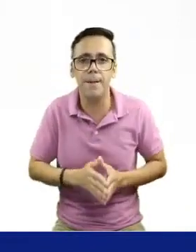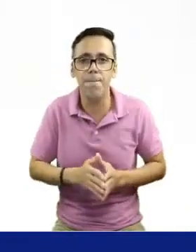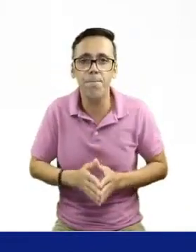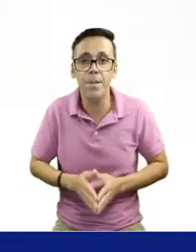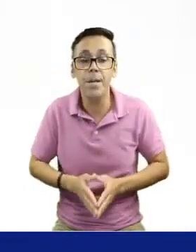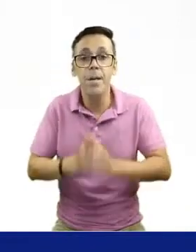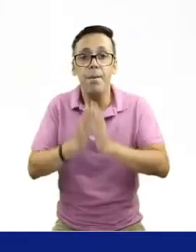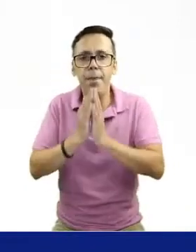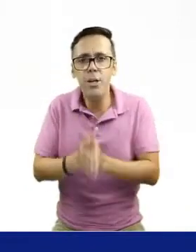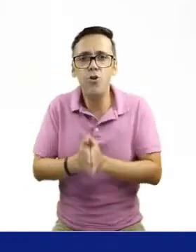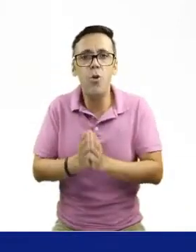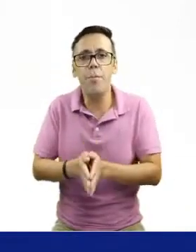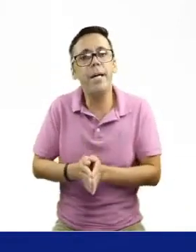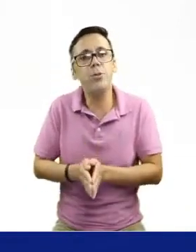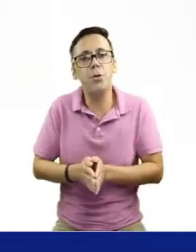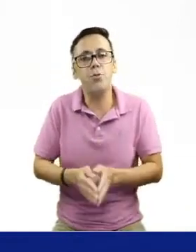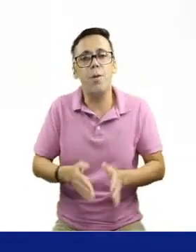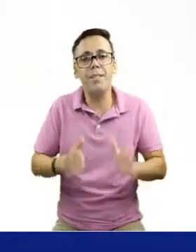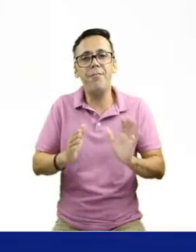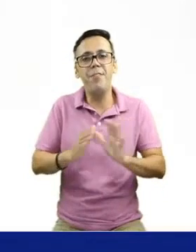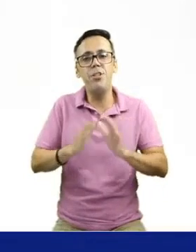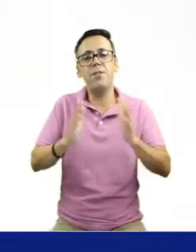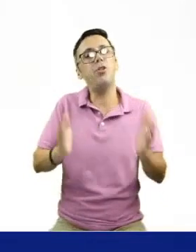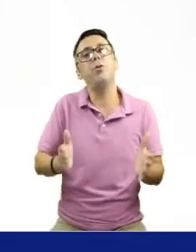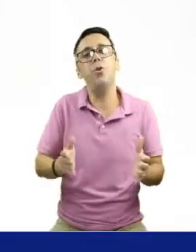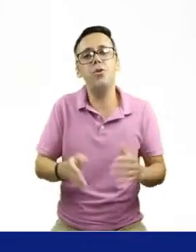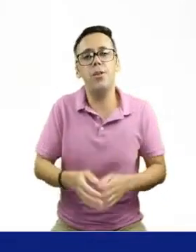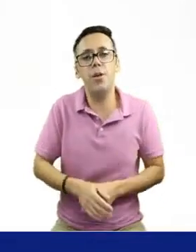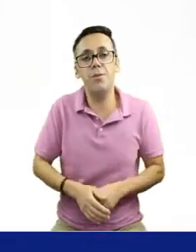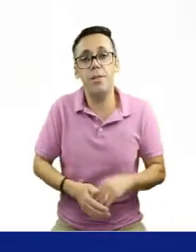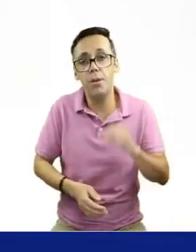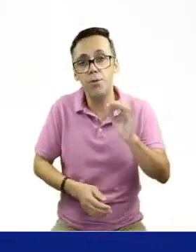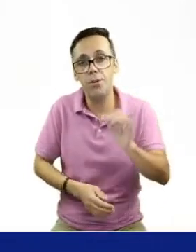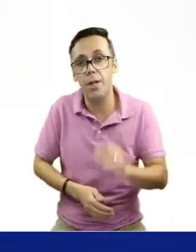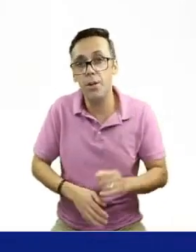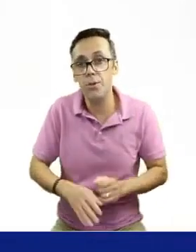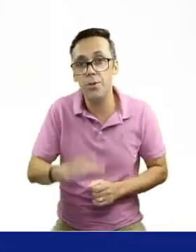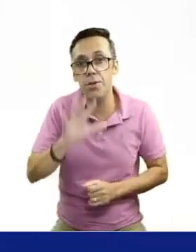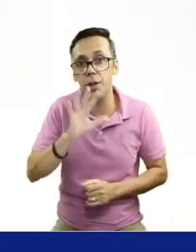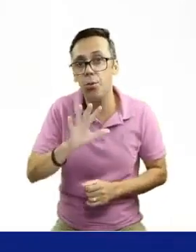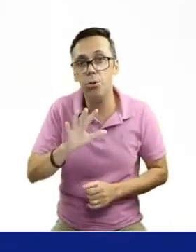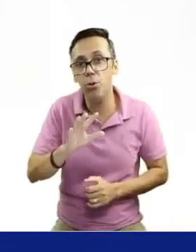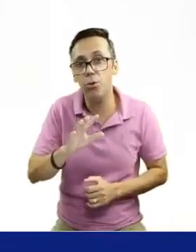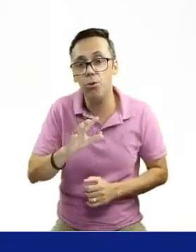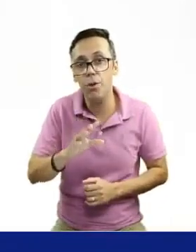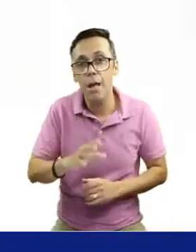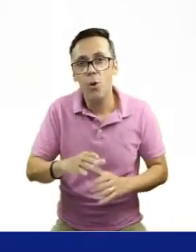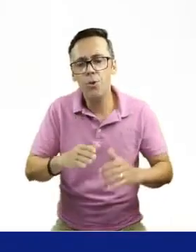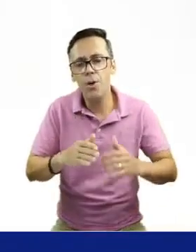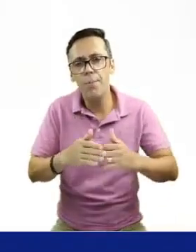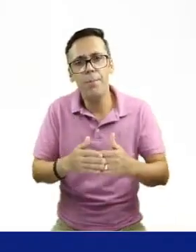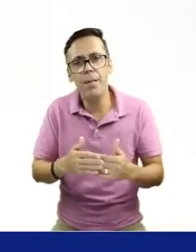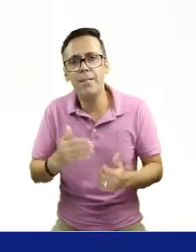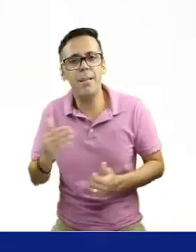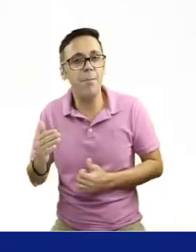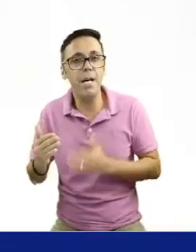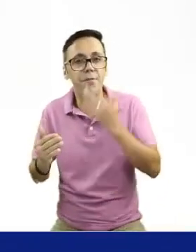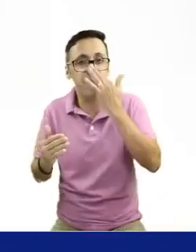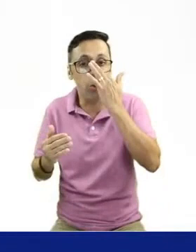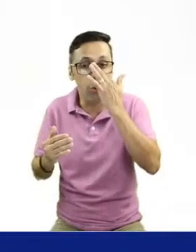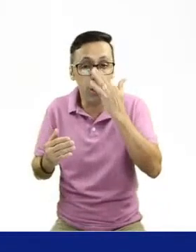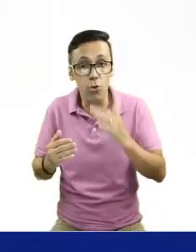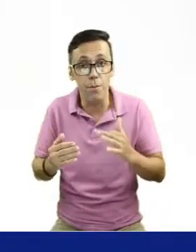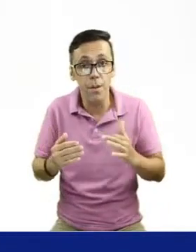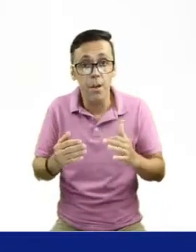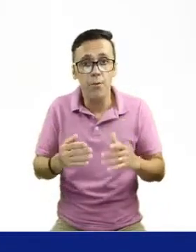perfeita conexão neste momento pessoal até 25 minutos nós vamos dar eu canso de cinco minutos os a primeira